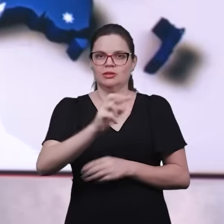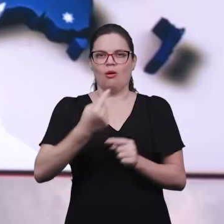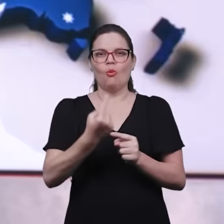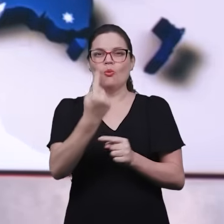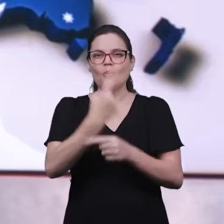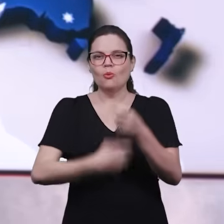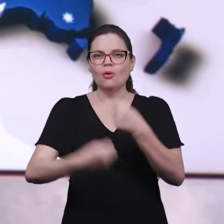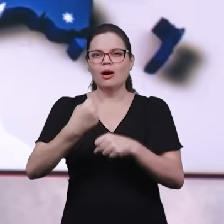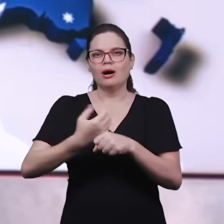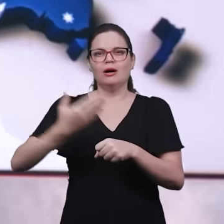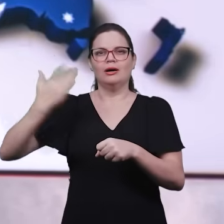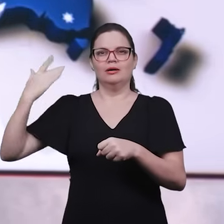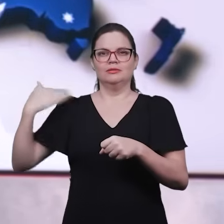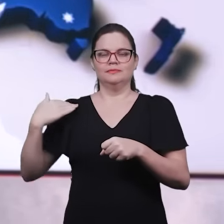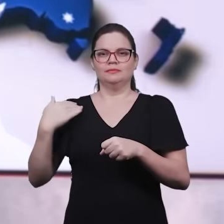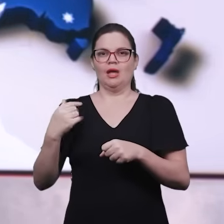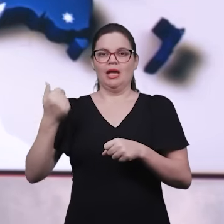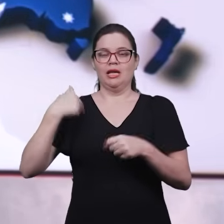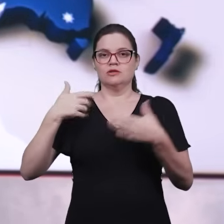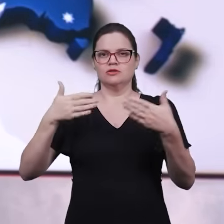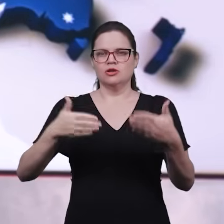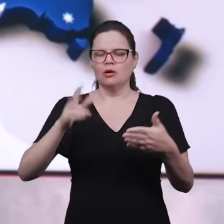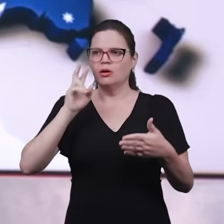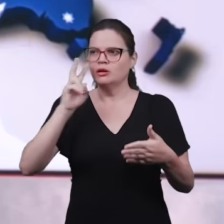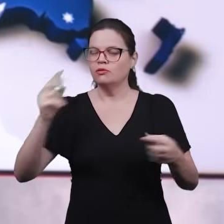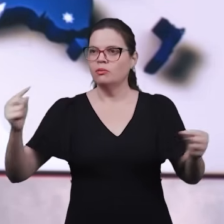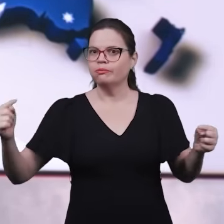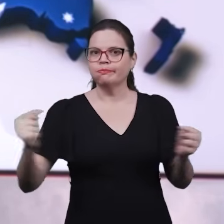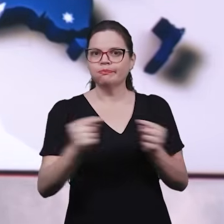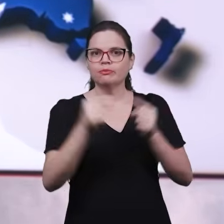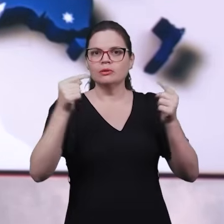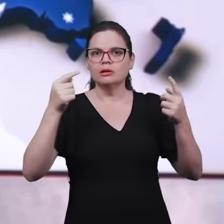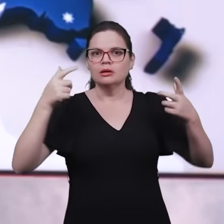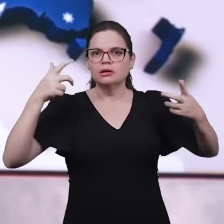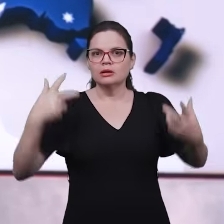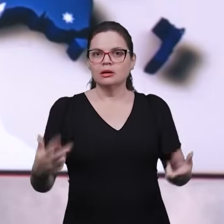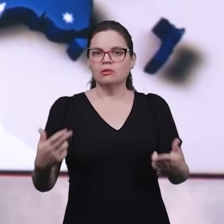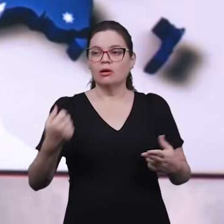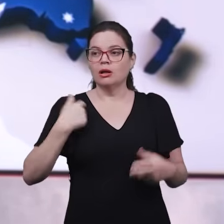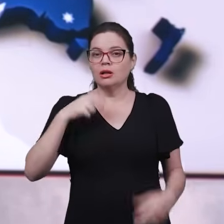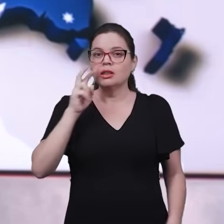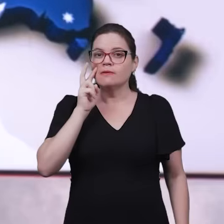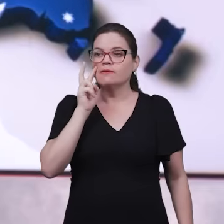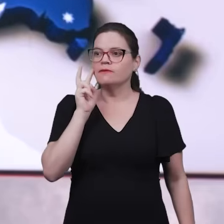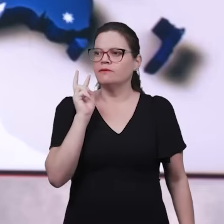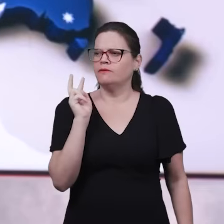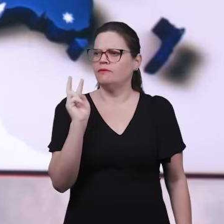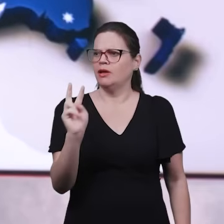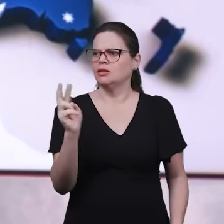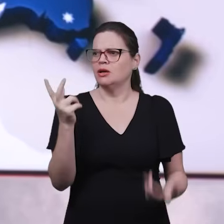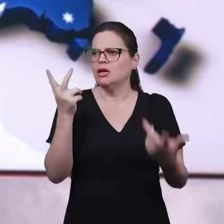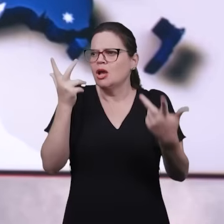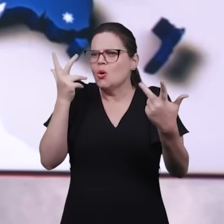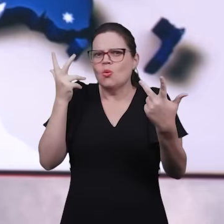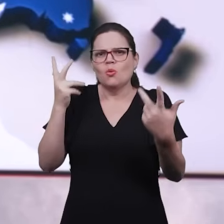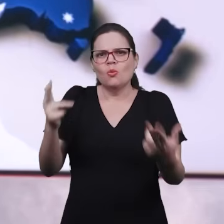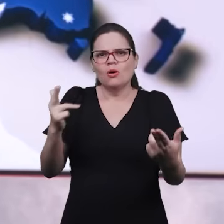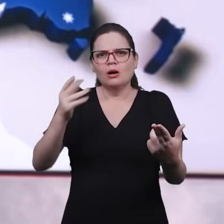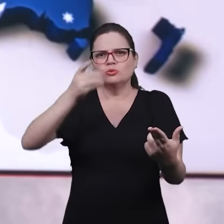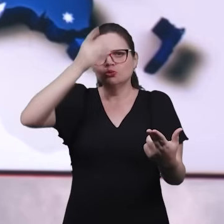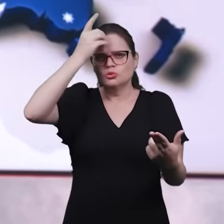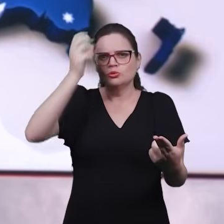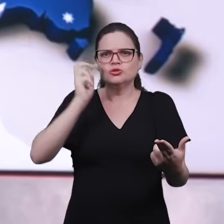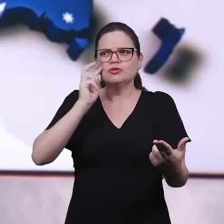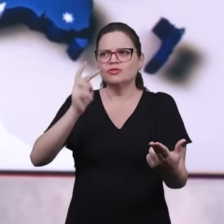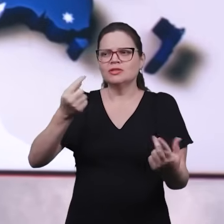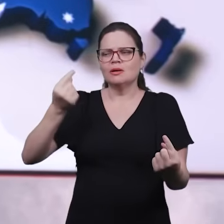aquela visão e ele estava ali impressionado, porque ele estava naquele seminário vendo aquilo que ele tinha visto, uma visão há